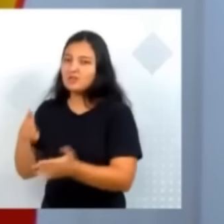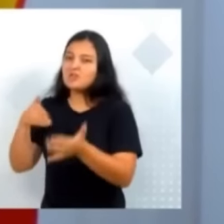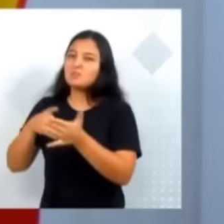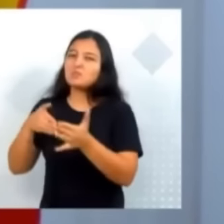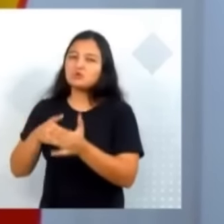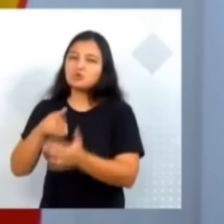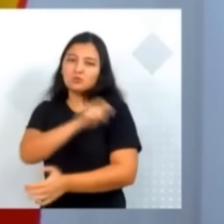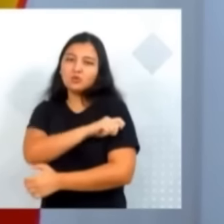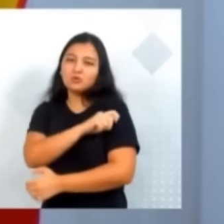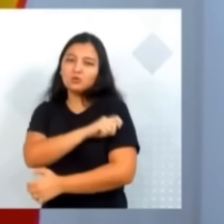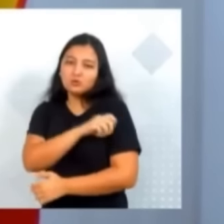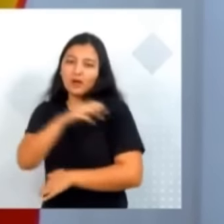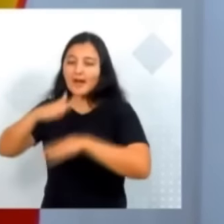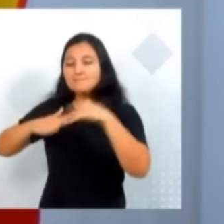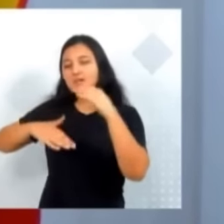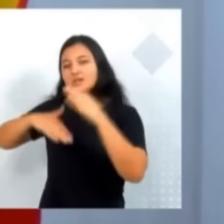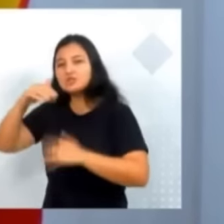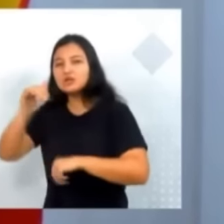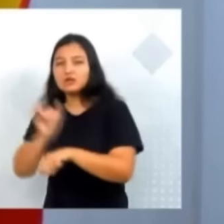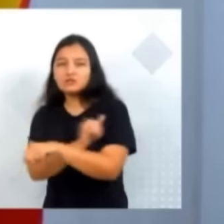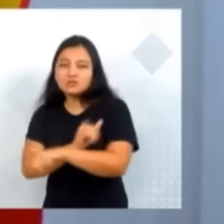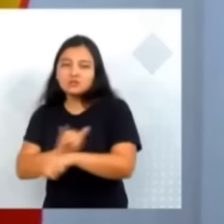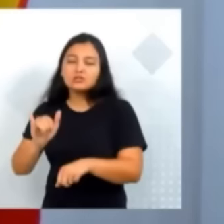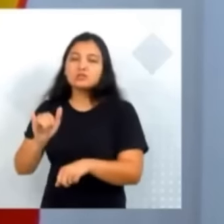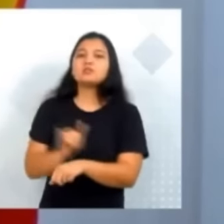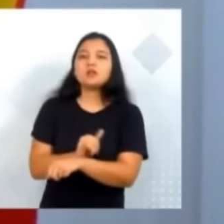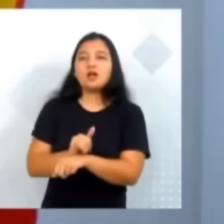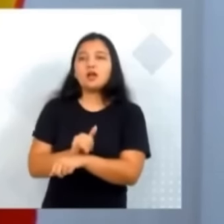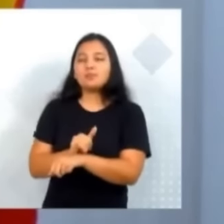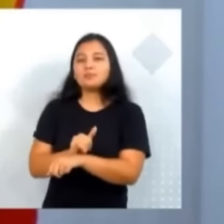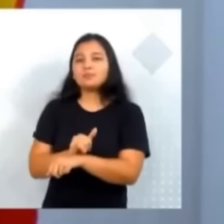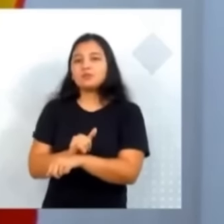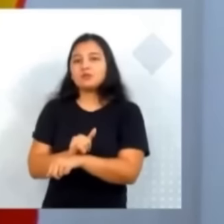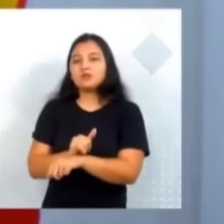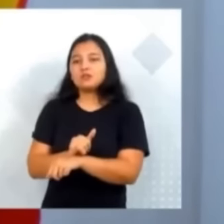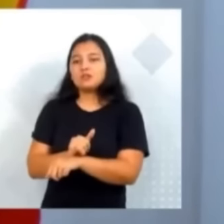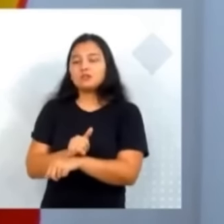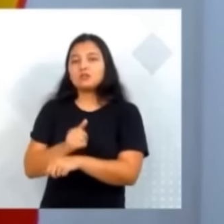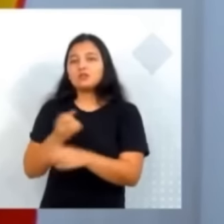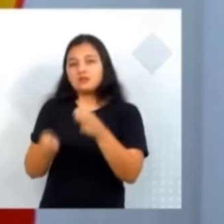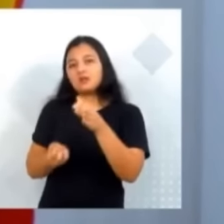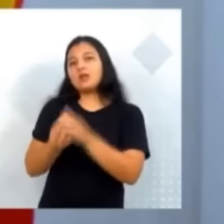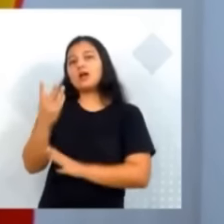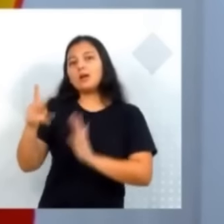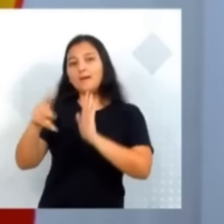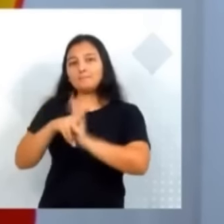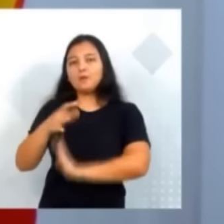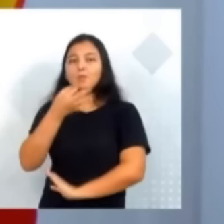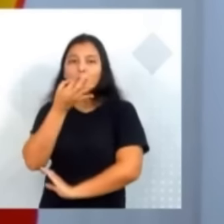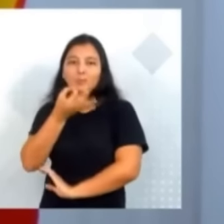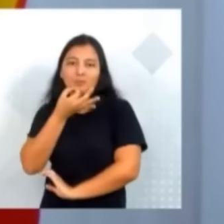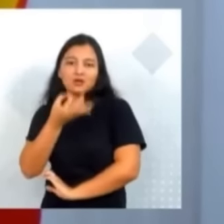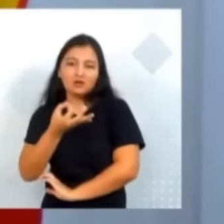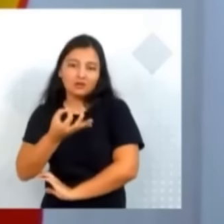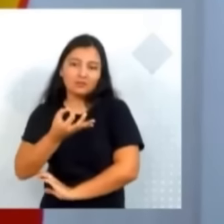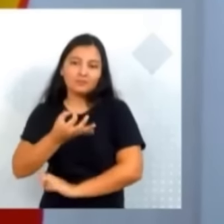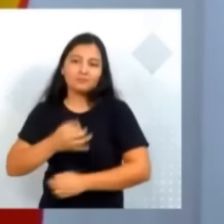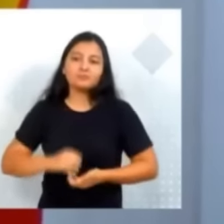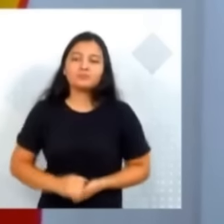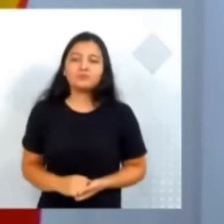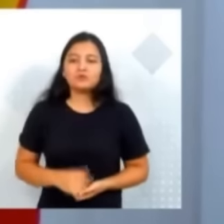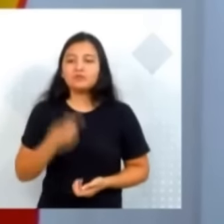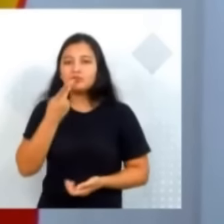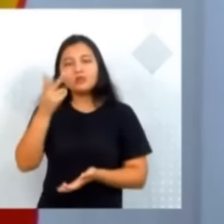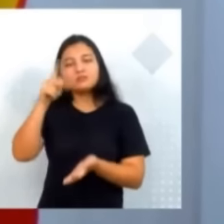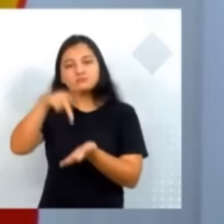exercer acesso às ferramentas que poderiam permitir a longo prazo que ele, sim, então, fizesse uma crítica real e